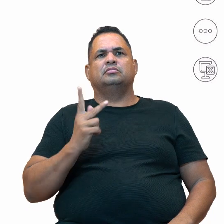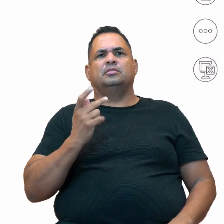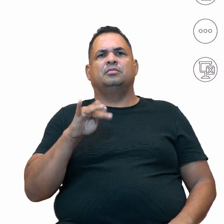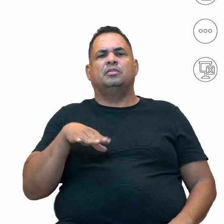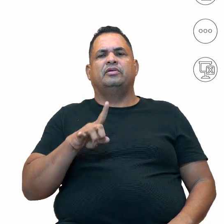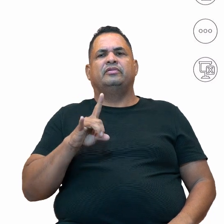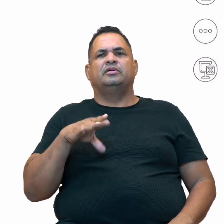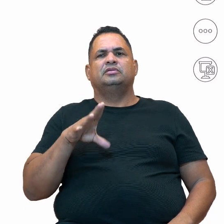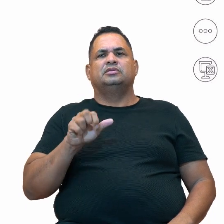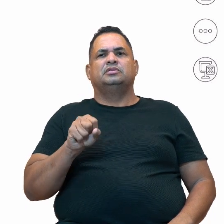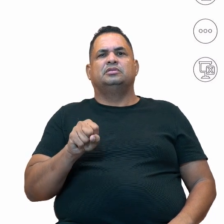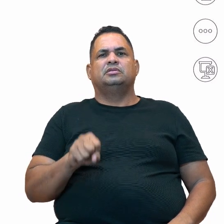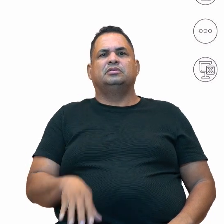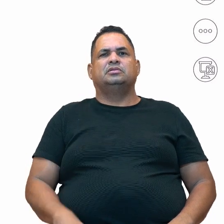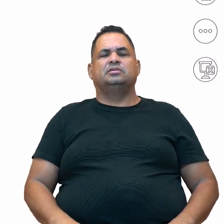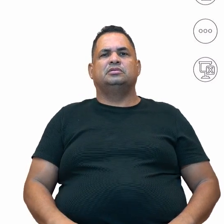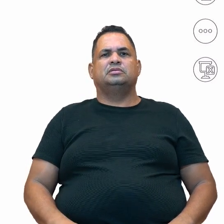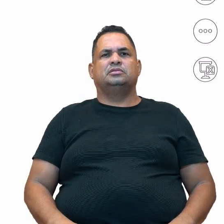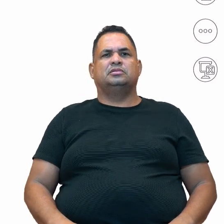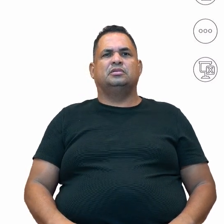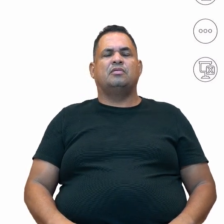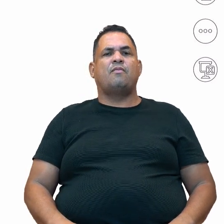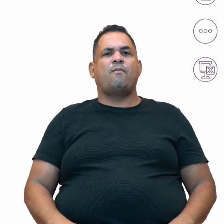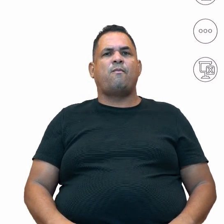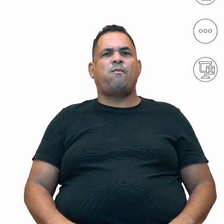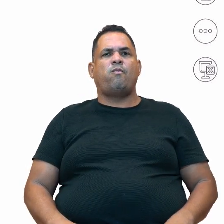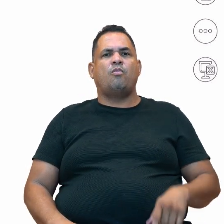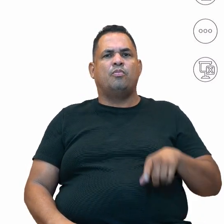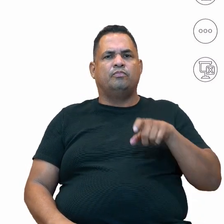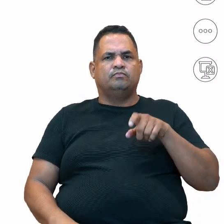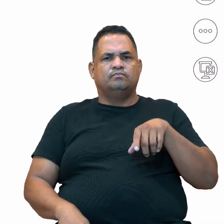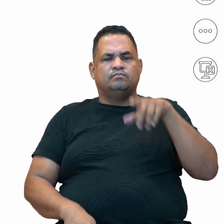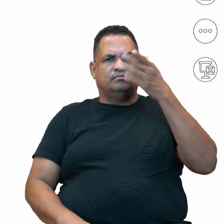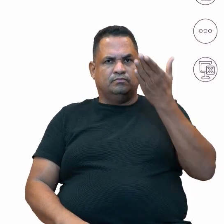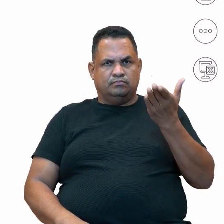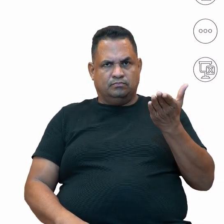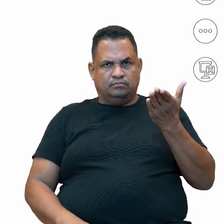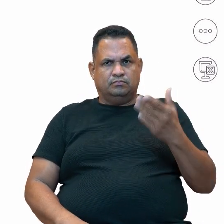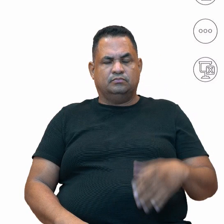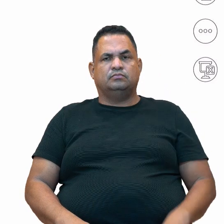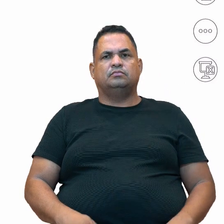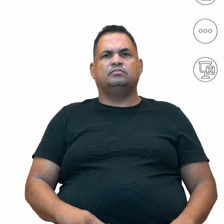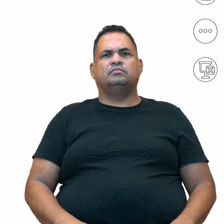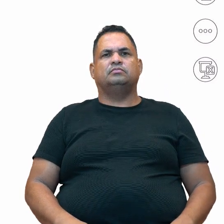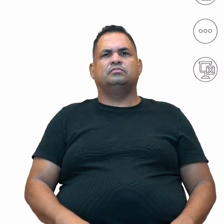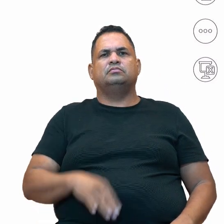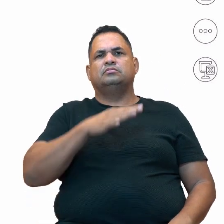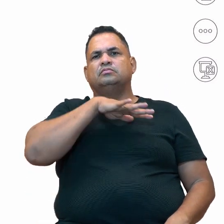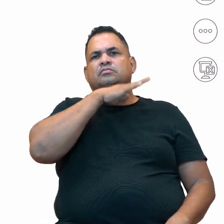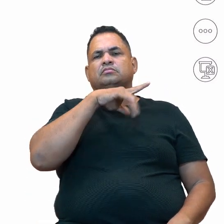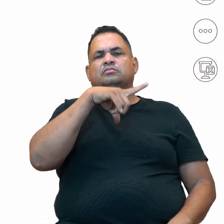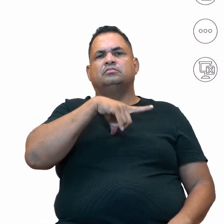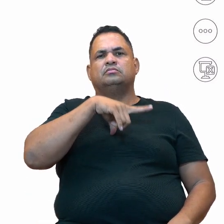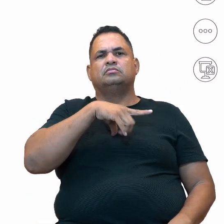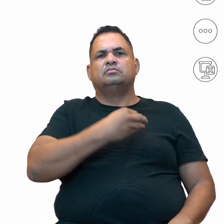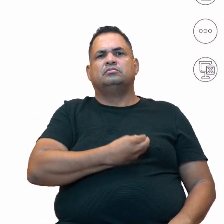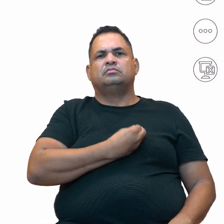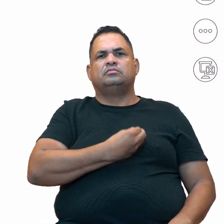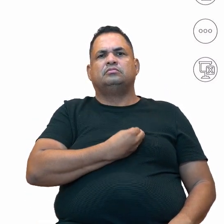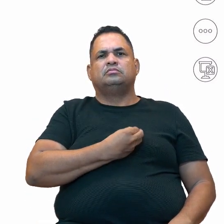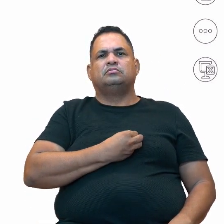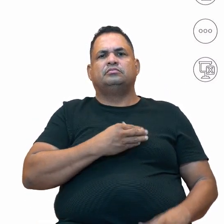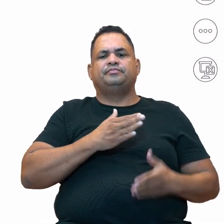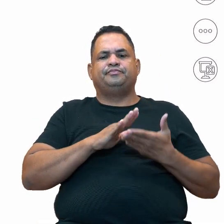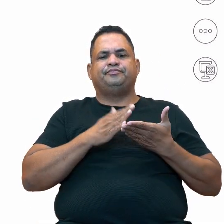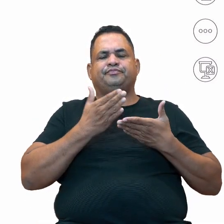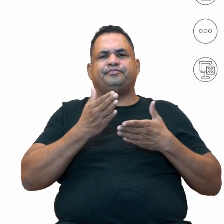hermafroditas, tá? Então, no caso dos animais, você vai ter essa presença de produção